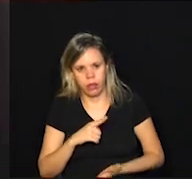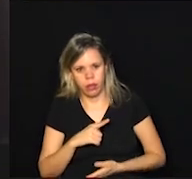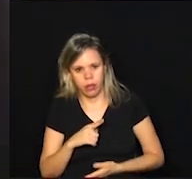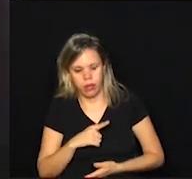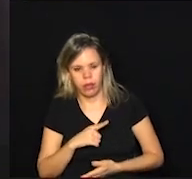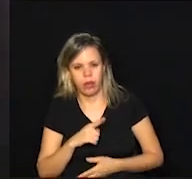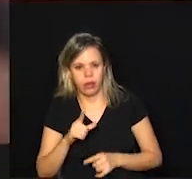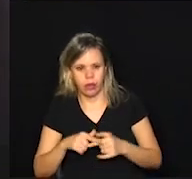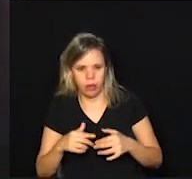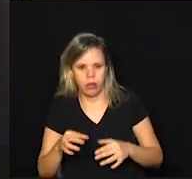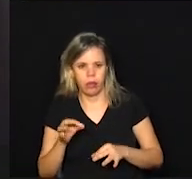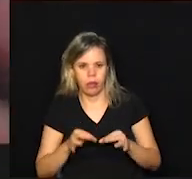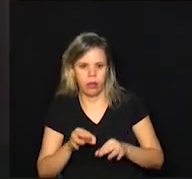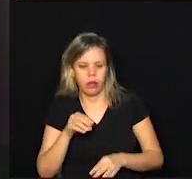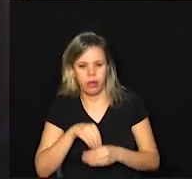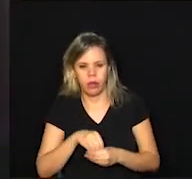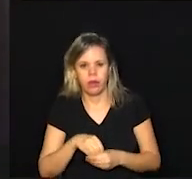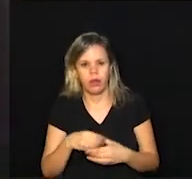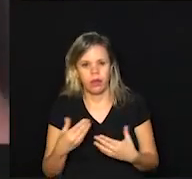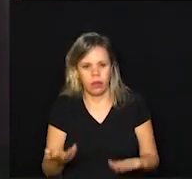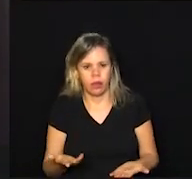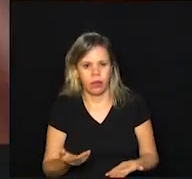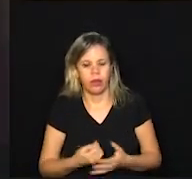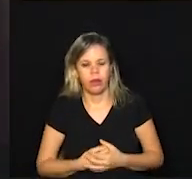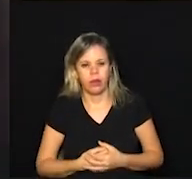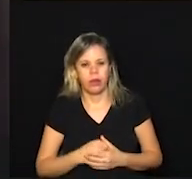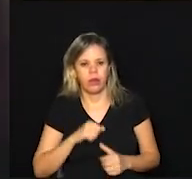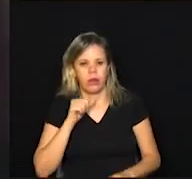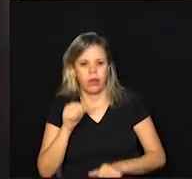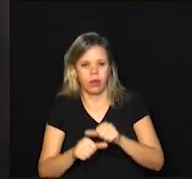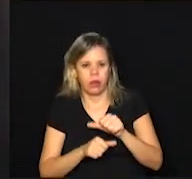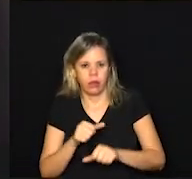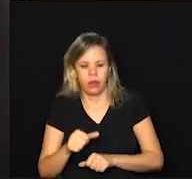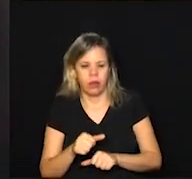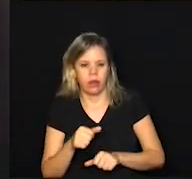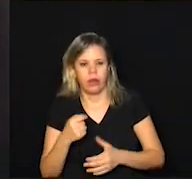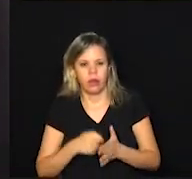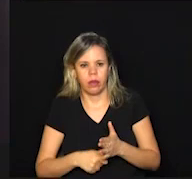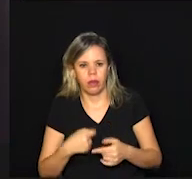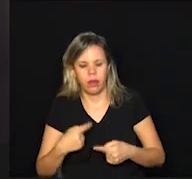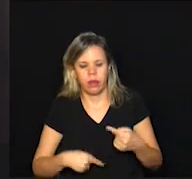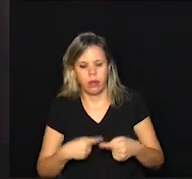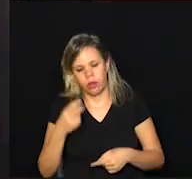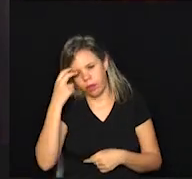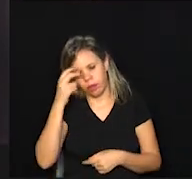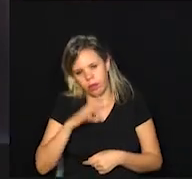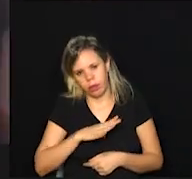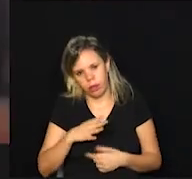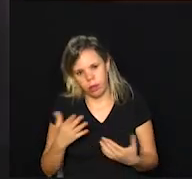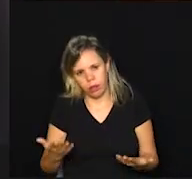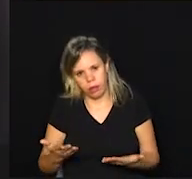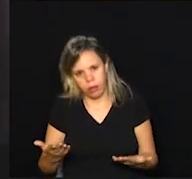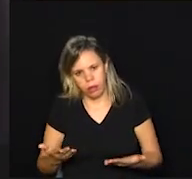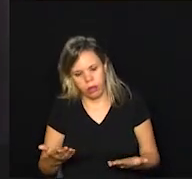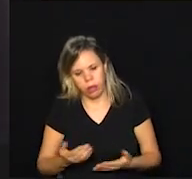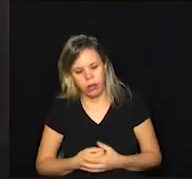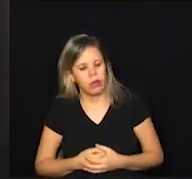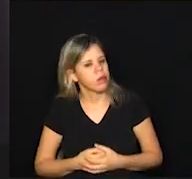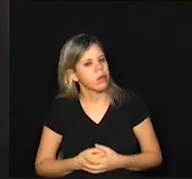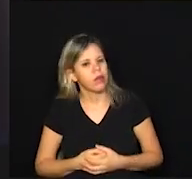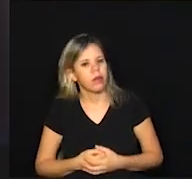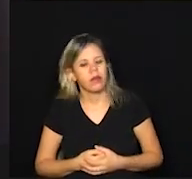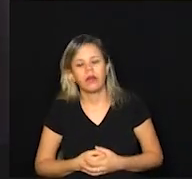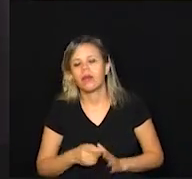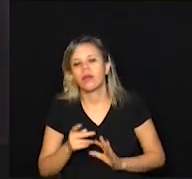um instrumento jurídico para aqui uma mudança da política cultural na cidade agora é essa